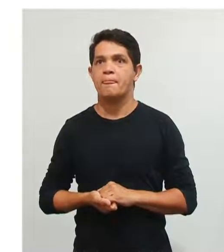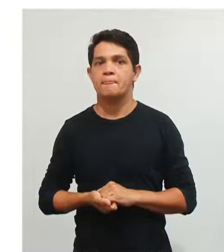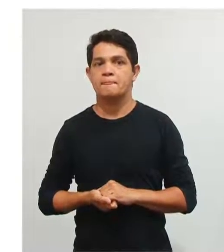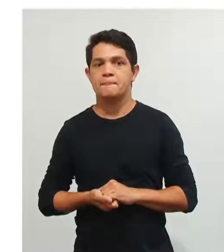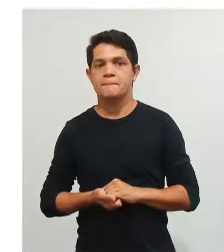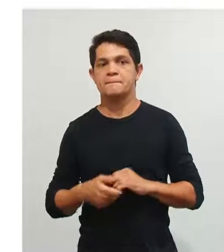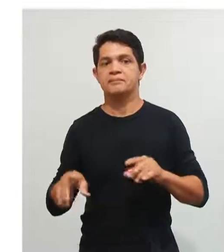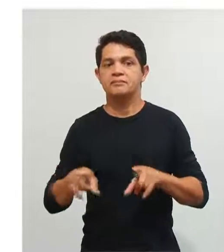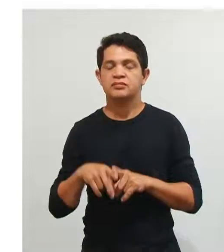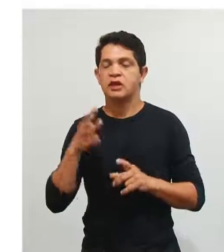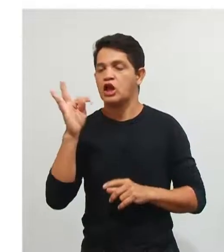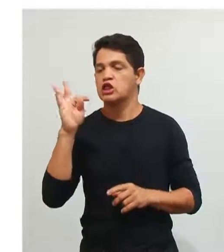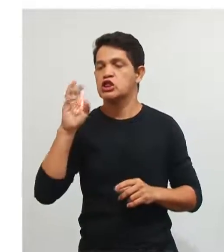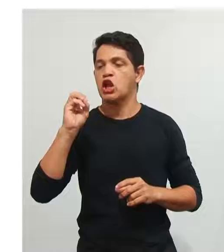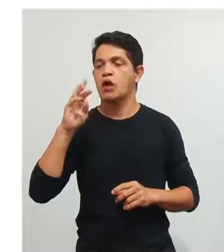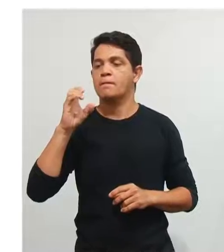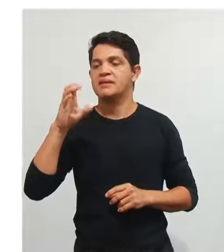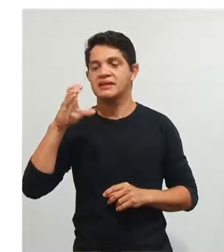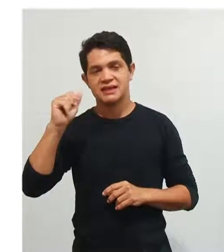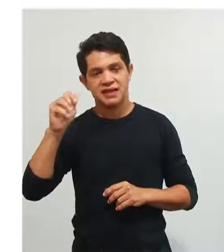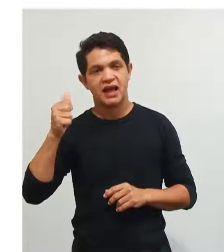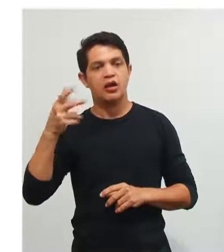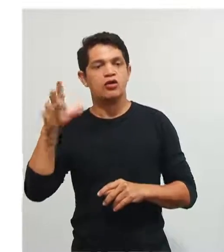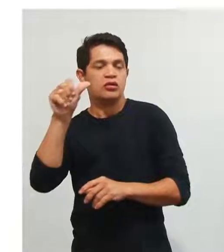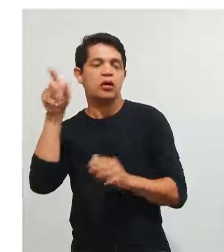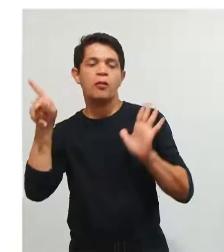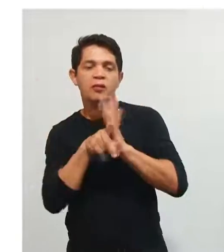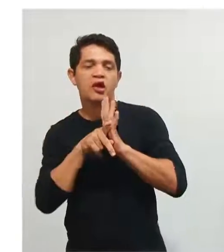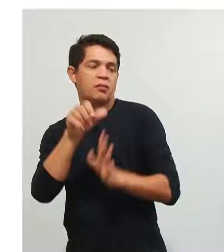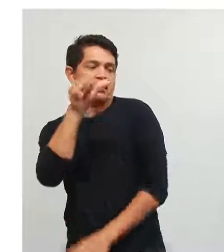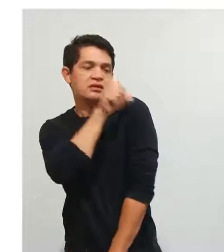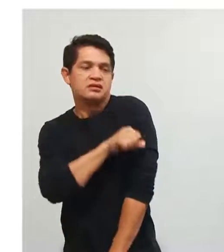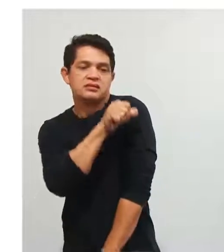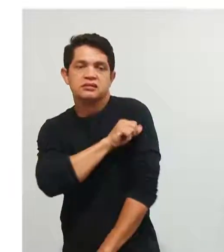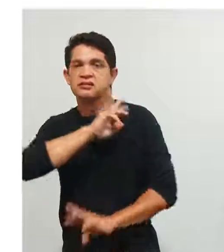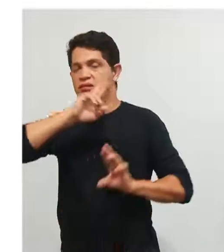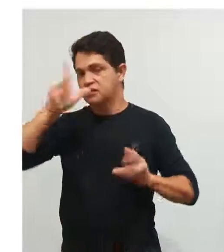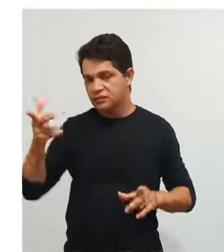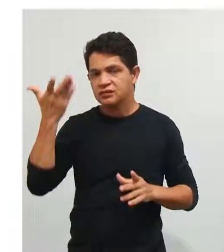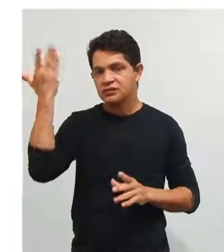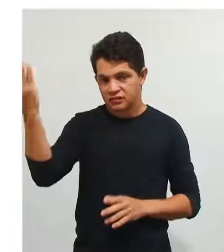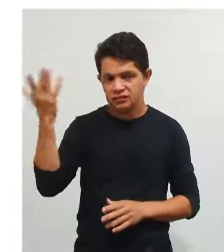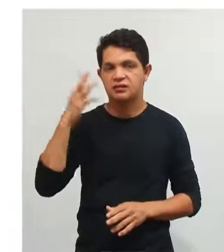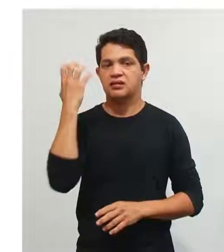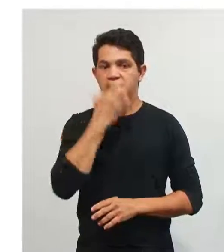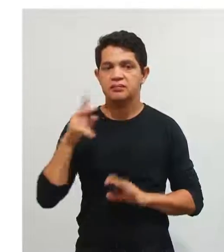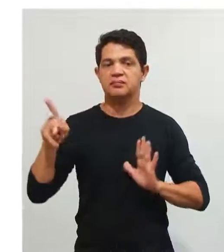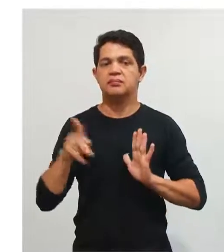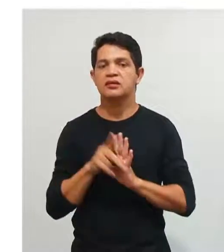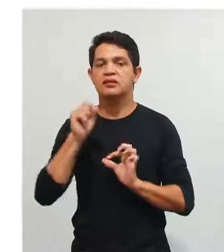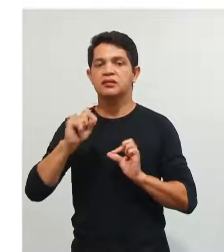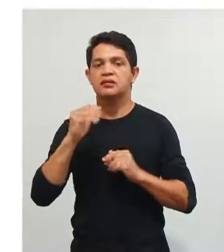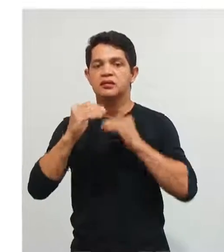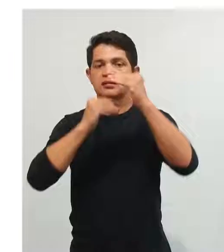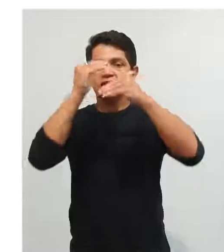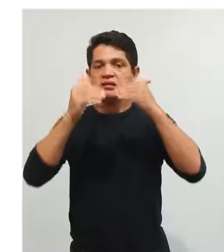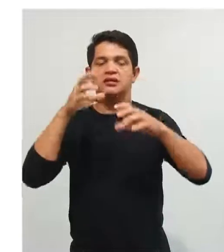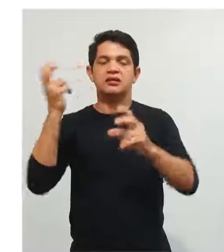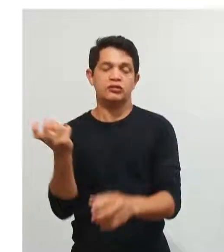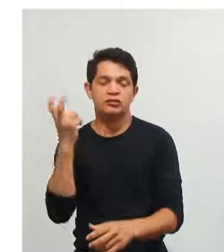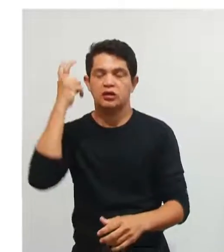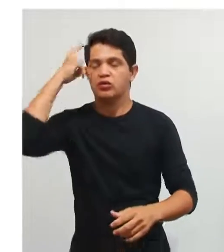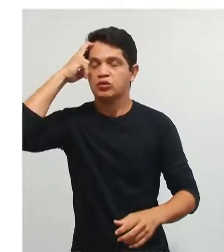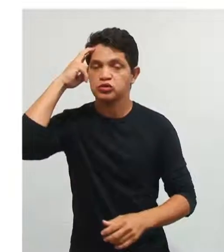Vamos para a Tropicália. Foi um movimento que sacudiu o ambiente da música popular e da cultura